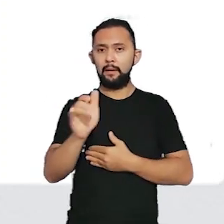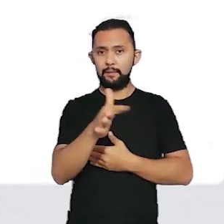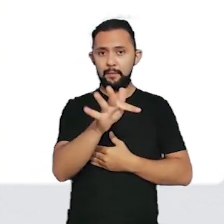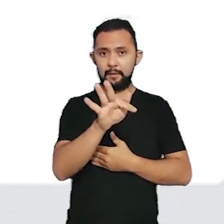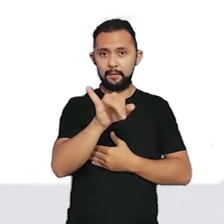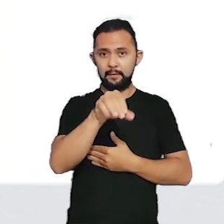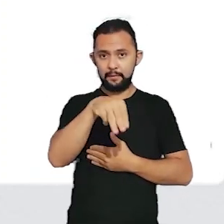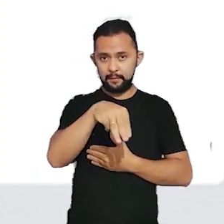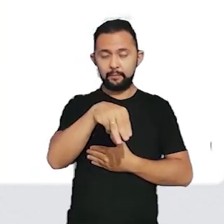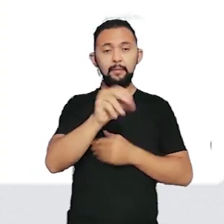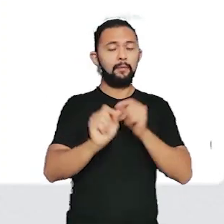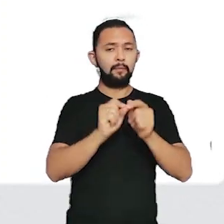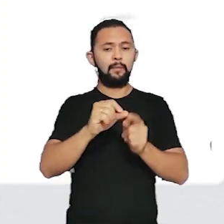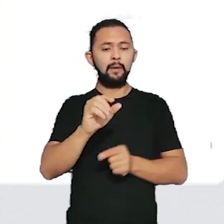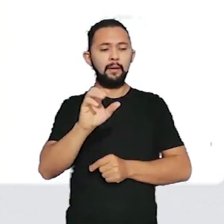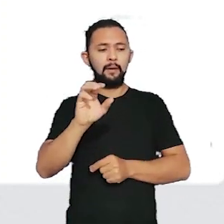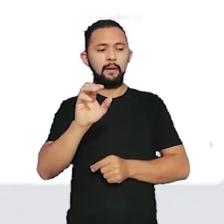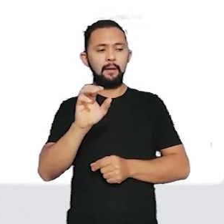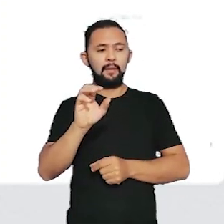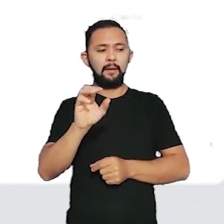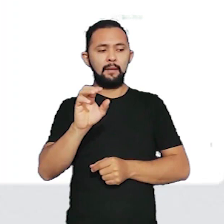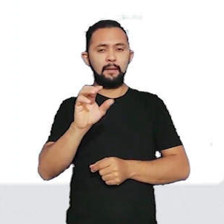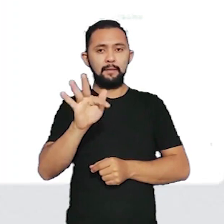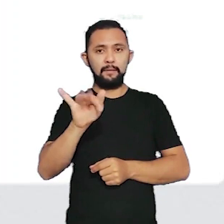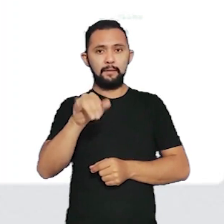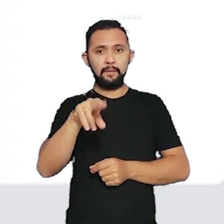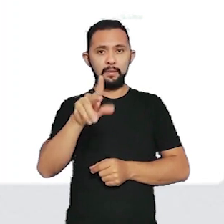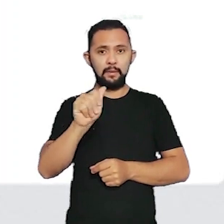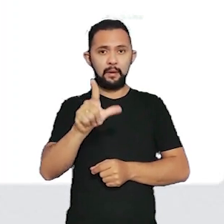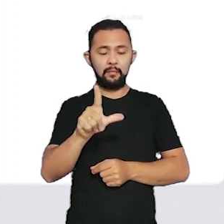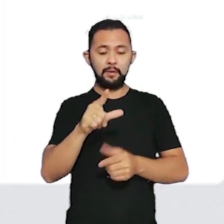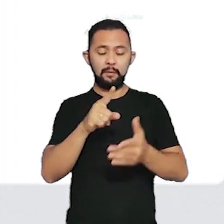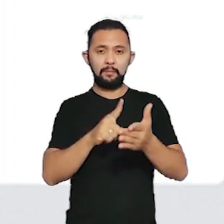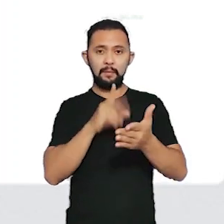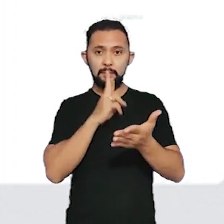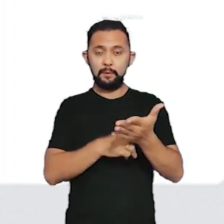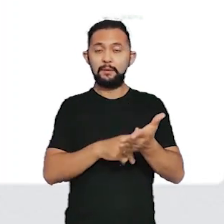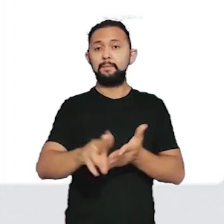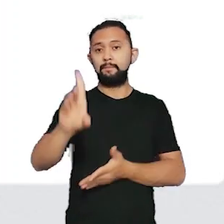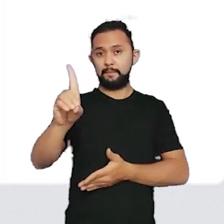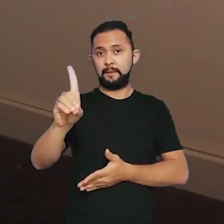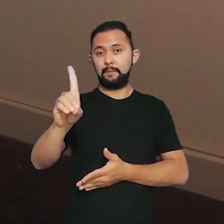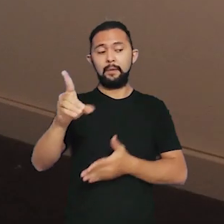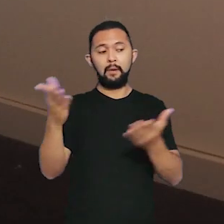adverbial final. Então, a questão 10, o gabarito aí, a letra B de bola, tá?